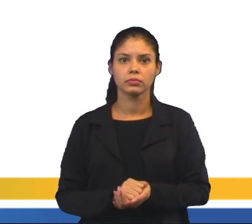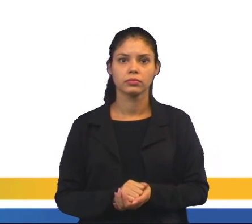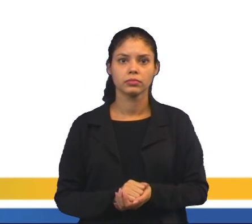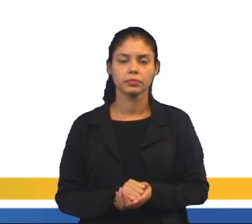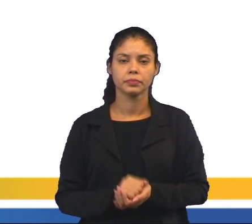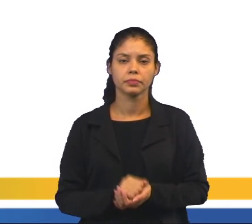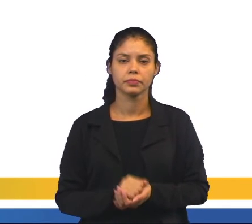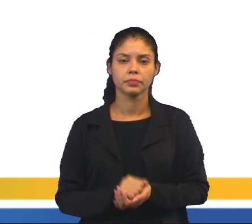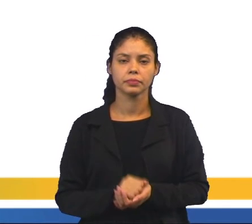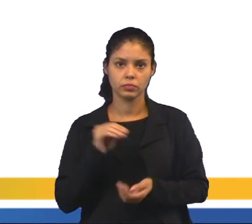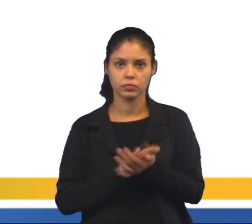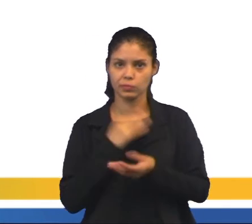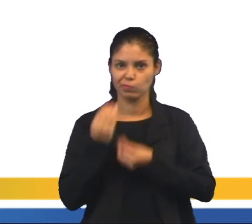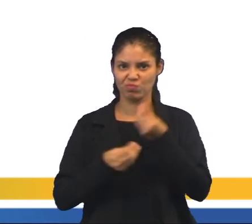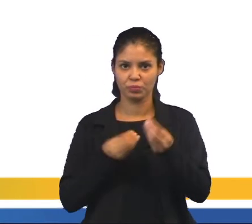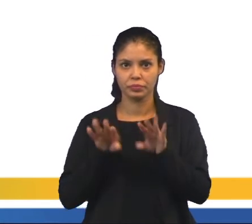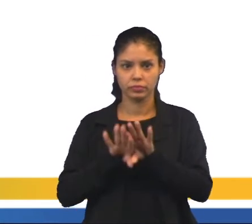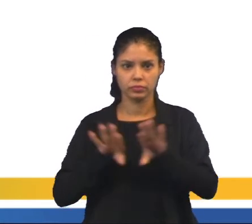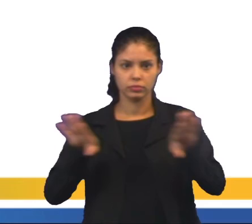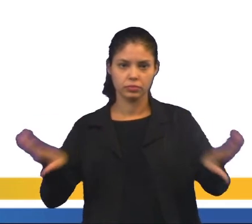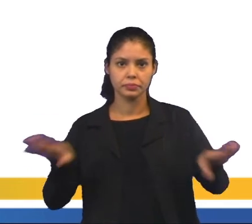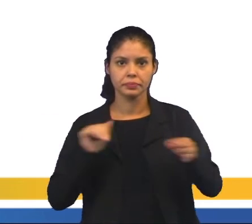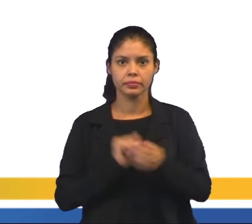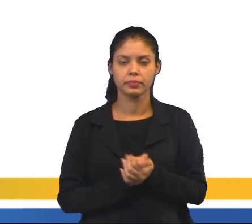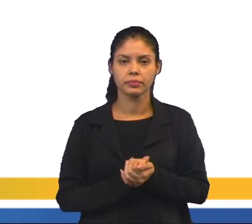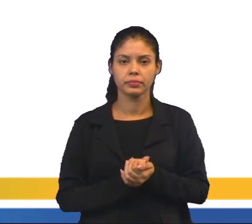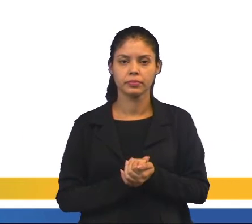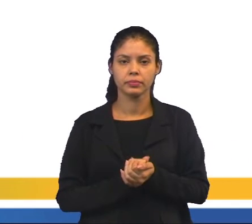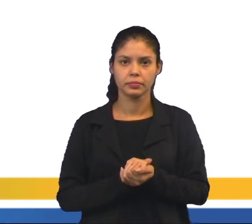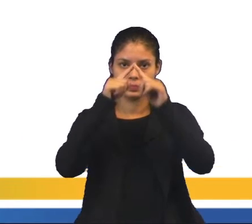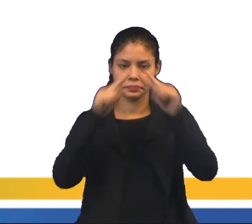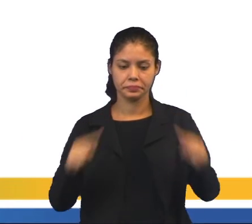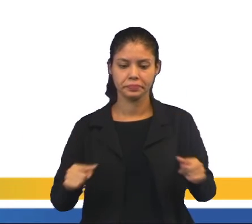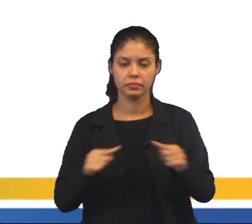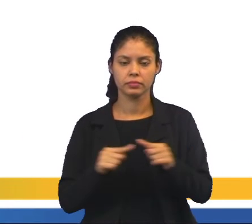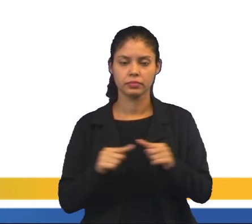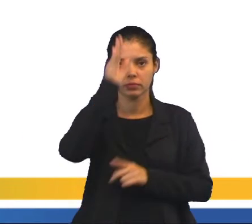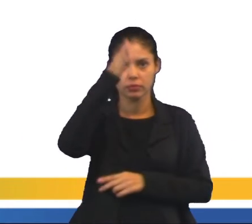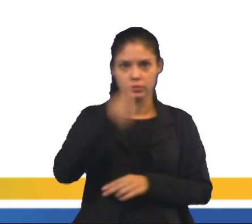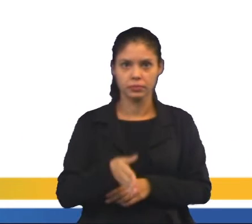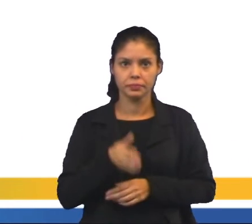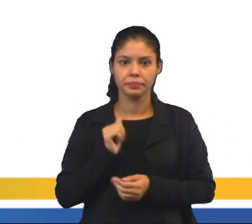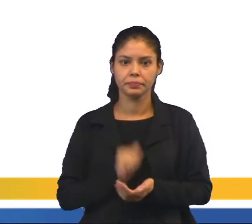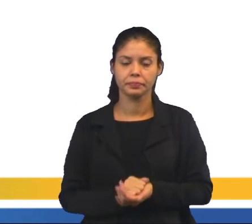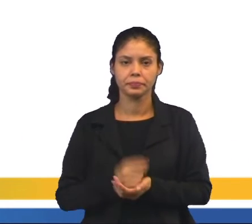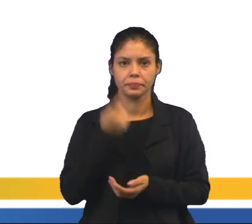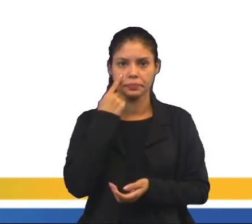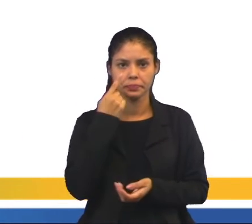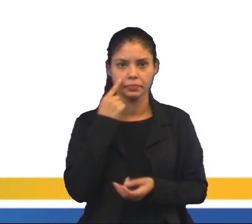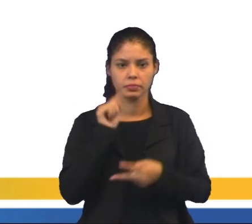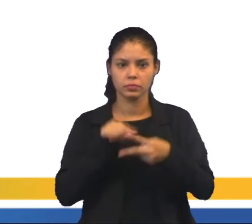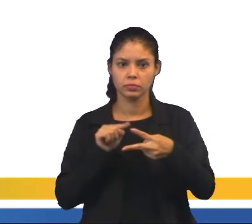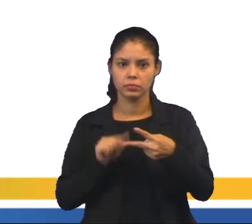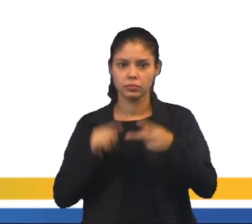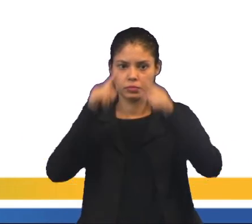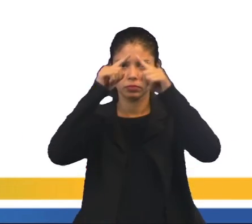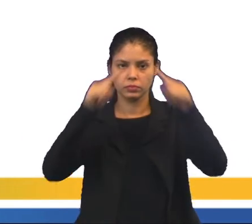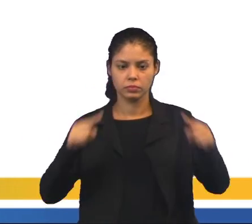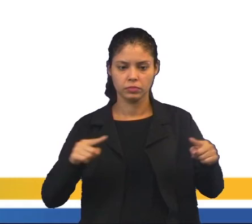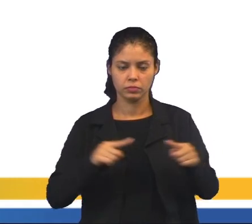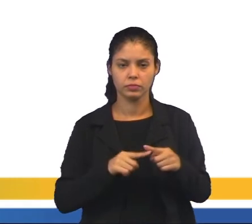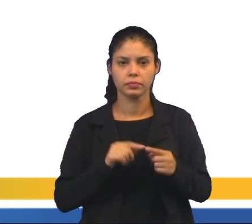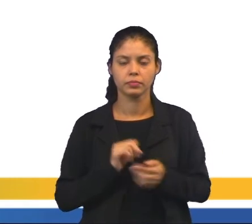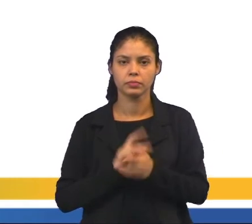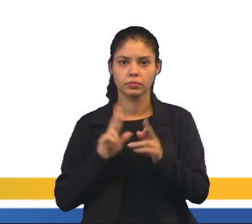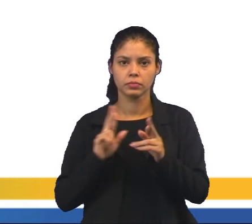lado. É como se a gente separasse, tá, o triângulo aí ao meio e ele ficasse dois triângulos